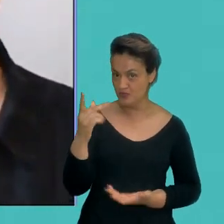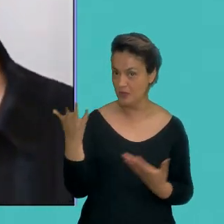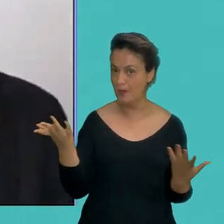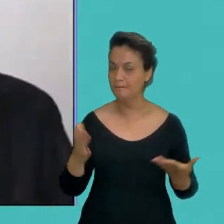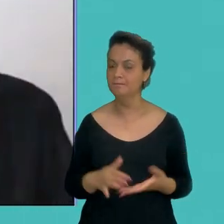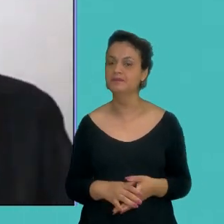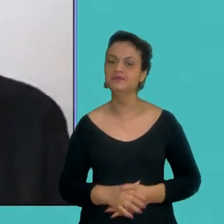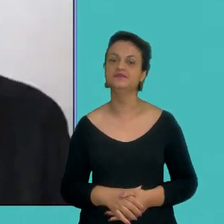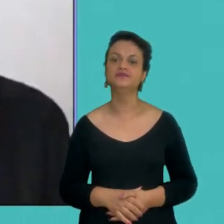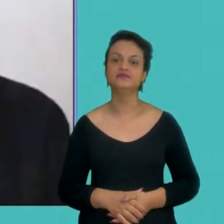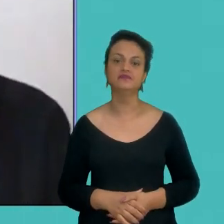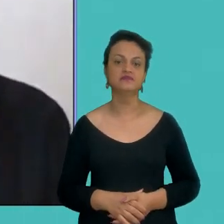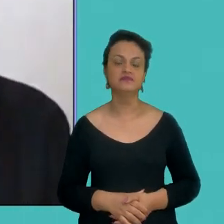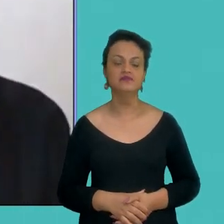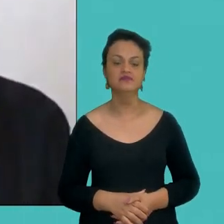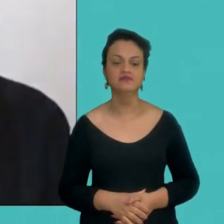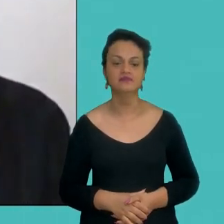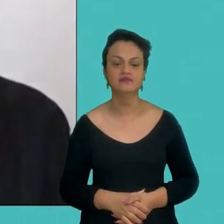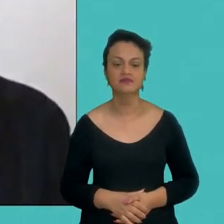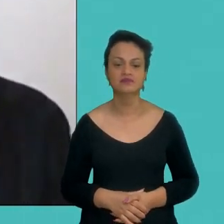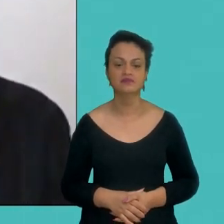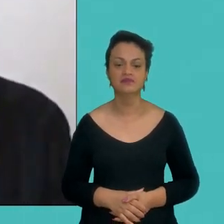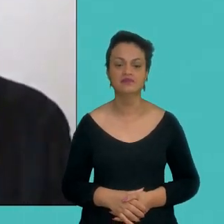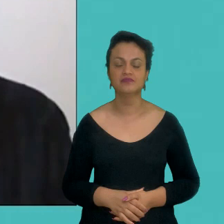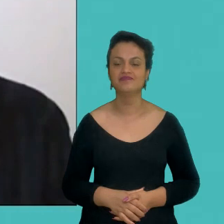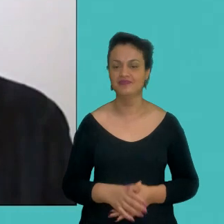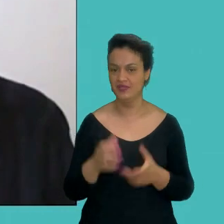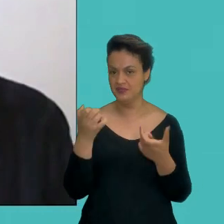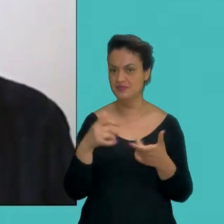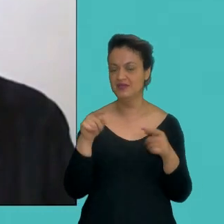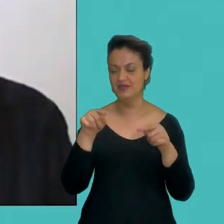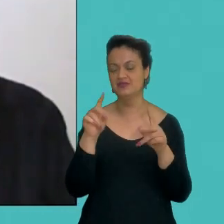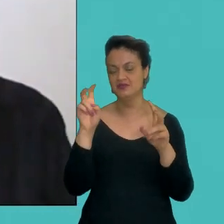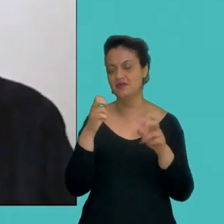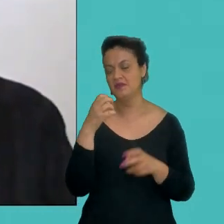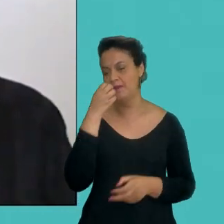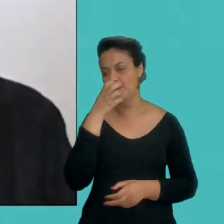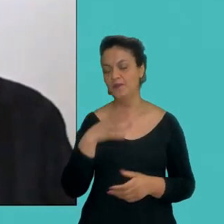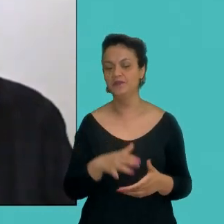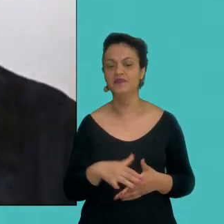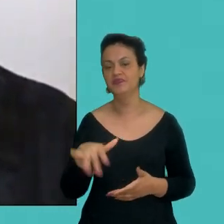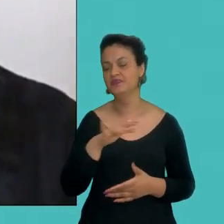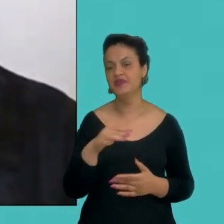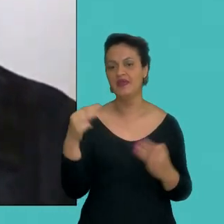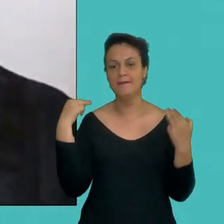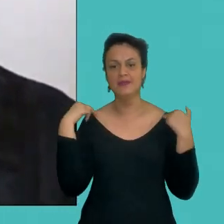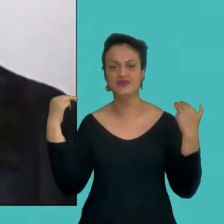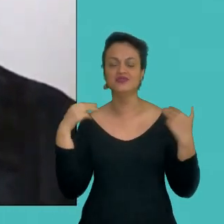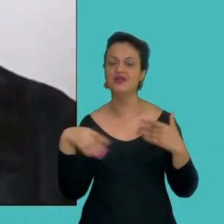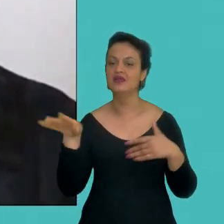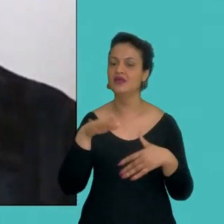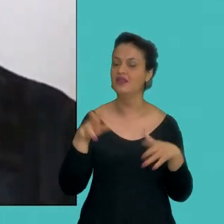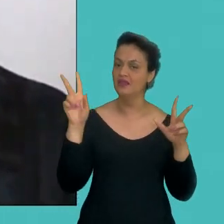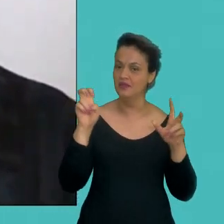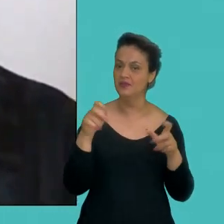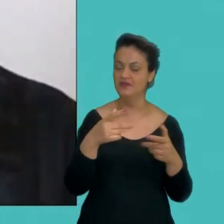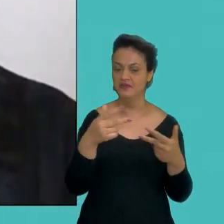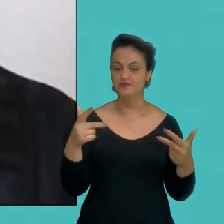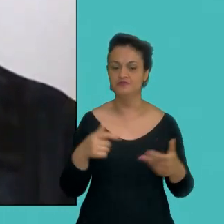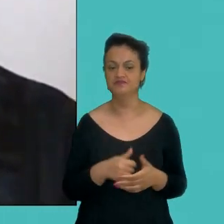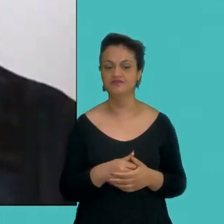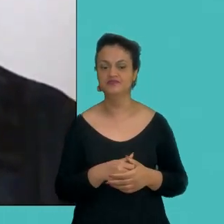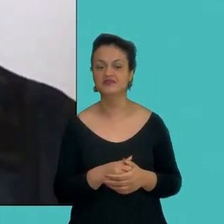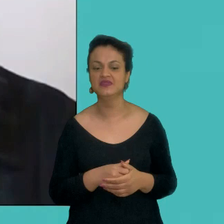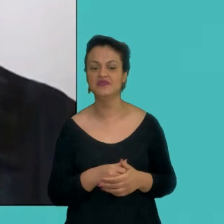seu pensamento sobre isso? Bom, que bom falar para esse público, né? Público de magistrados, o público ligado a